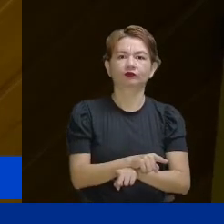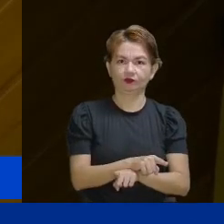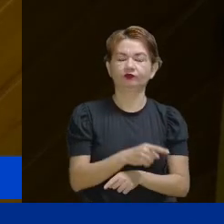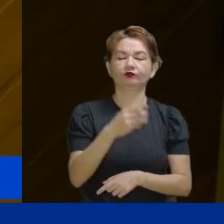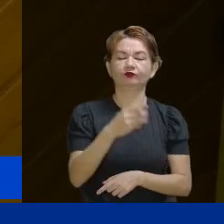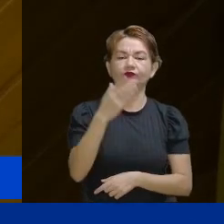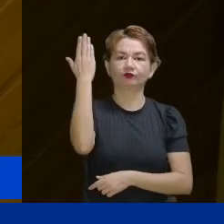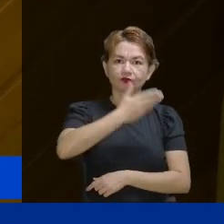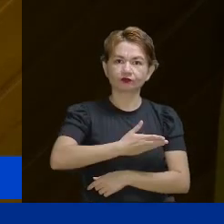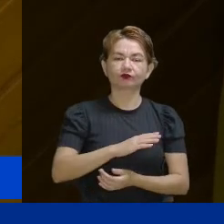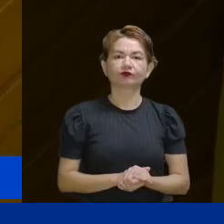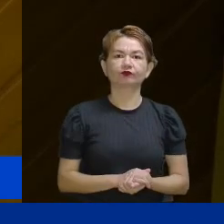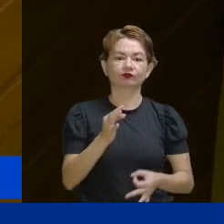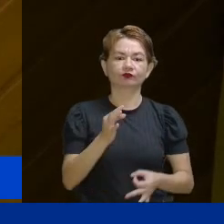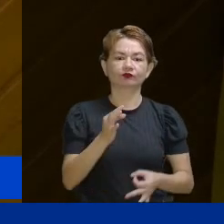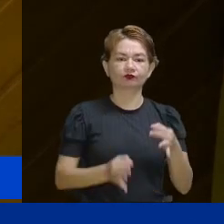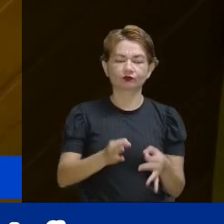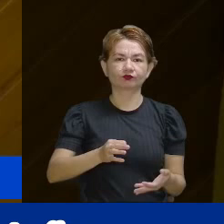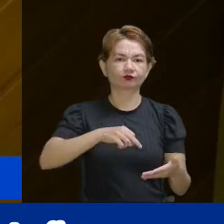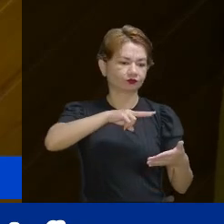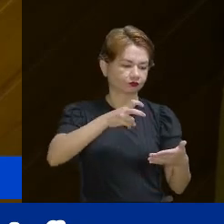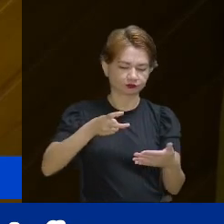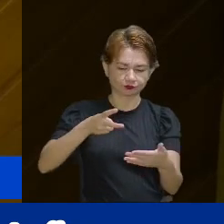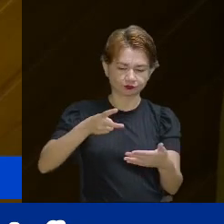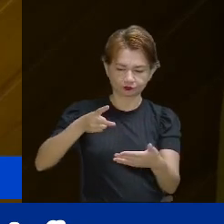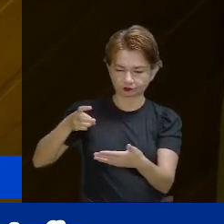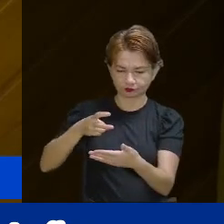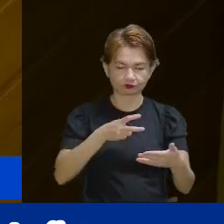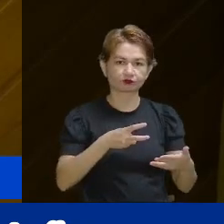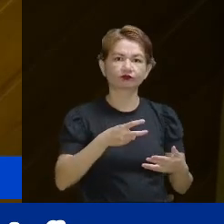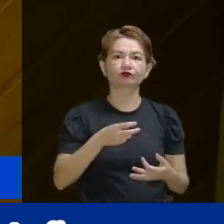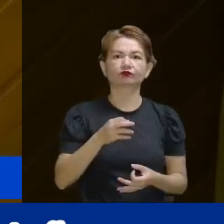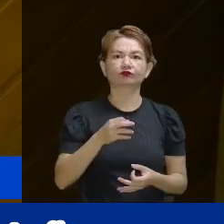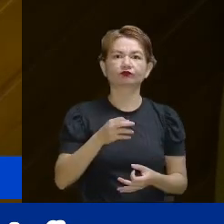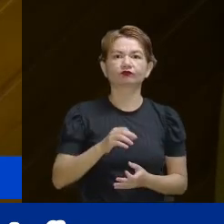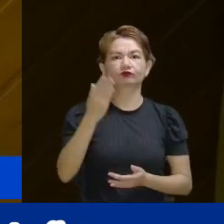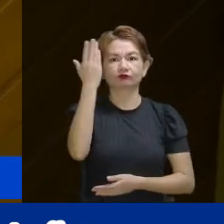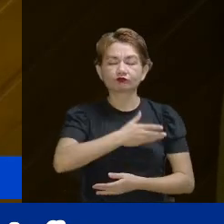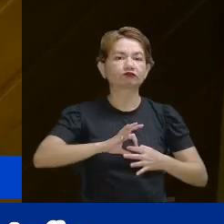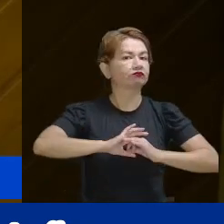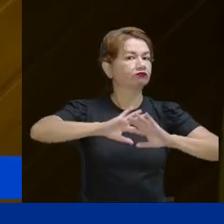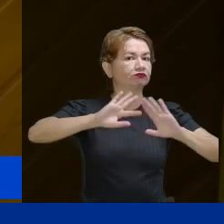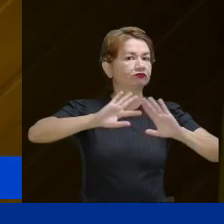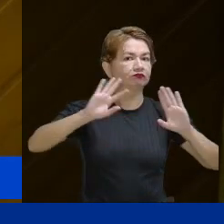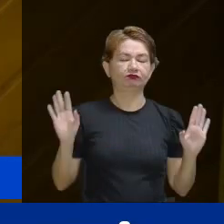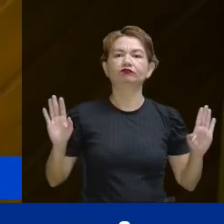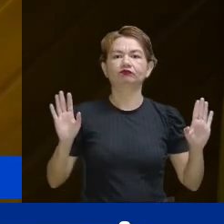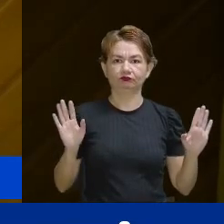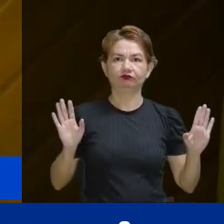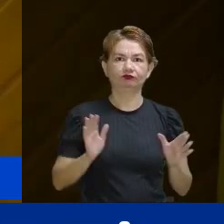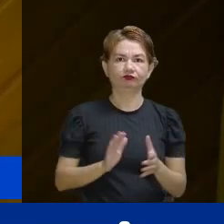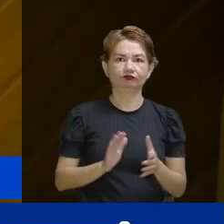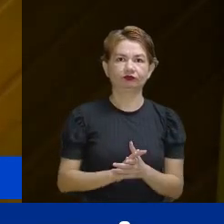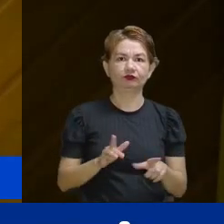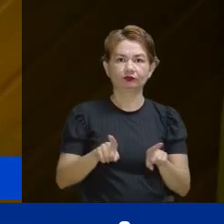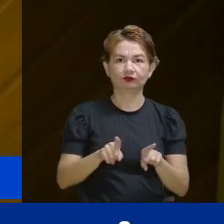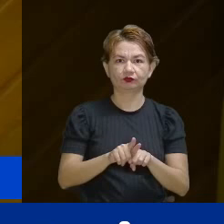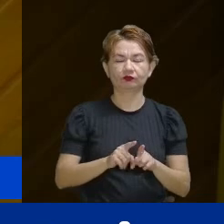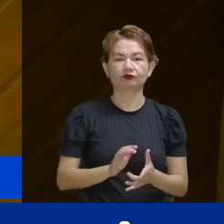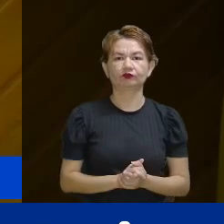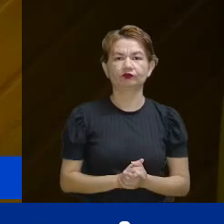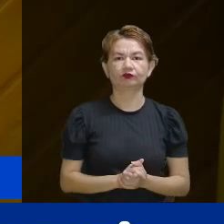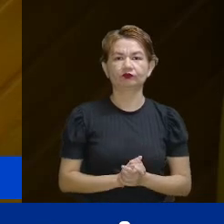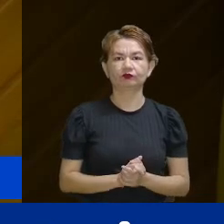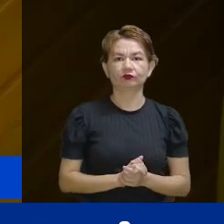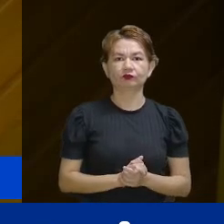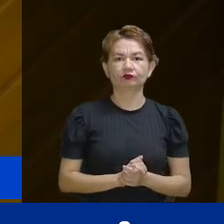provas passam ao crivo judicial e cabe aos julgadores formar a sua convicção pela livre apreciação. Ressaltou que o